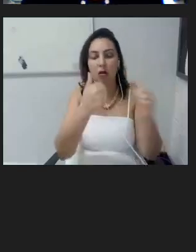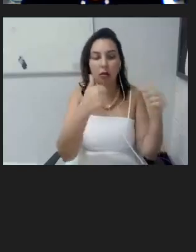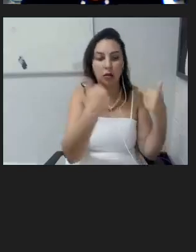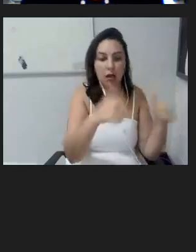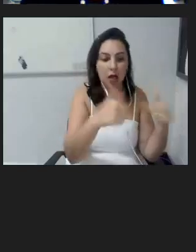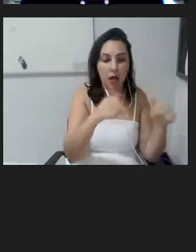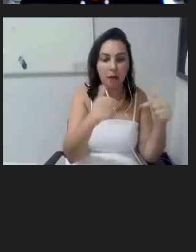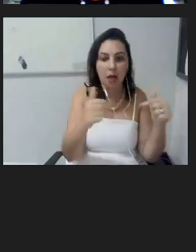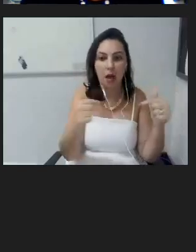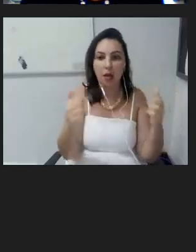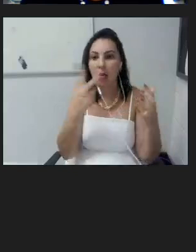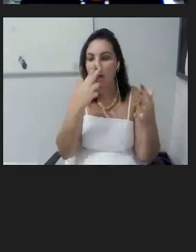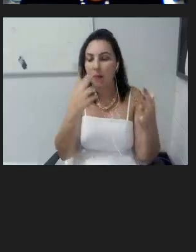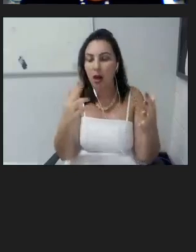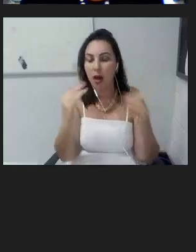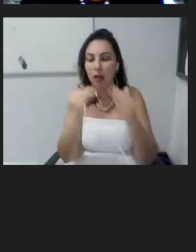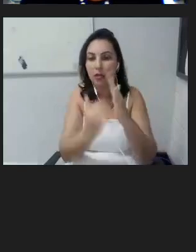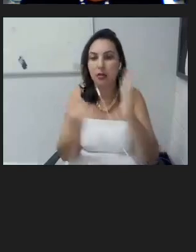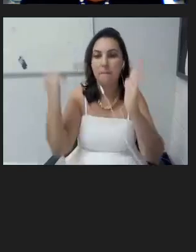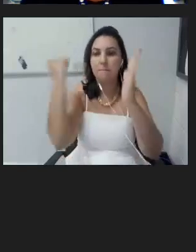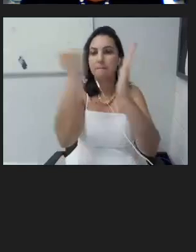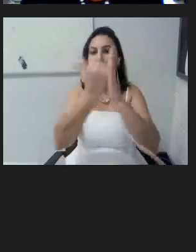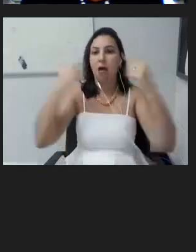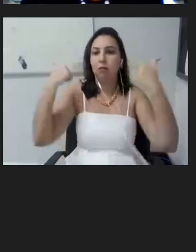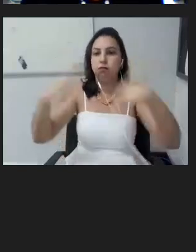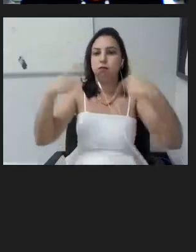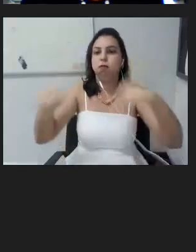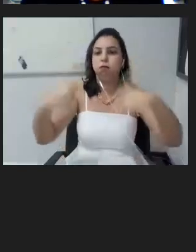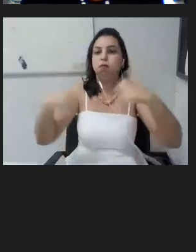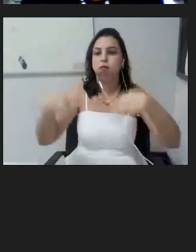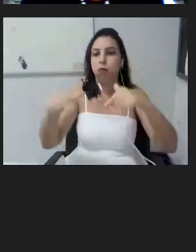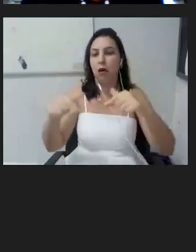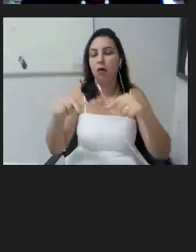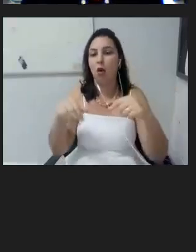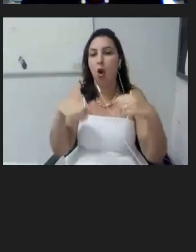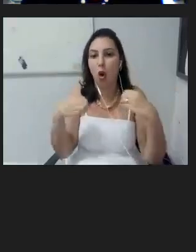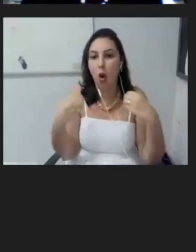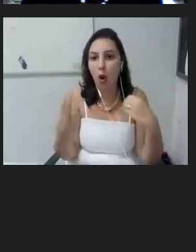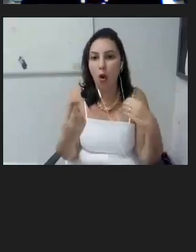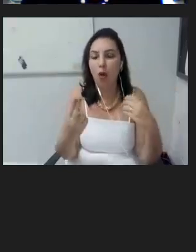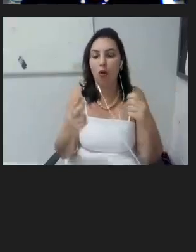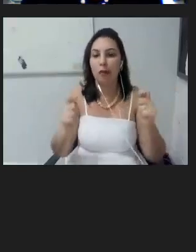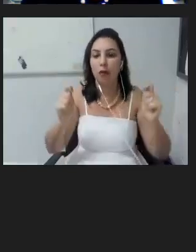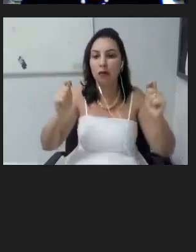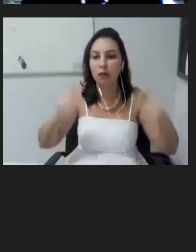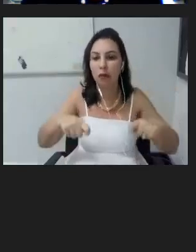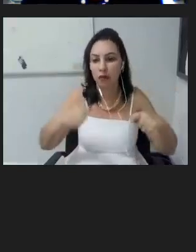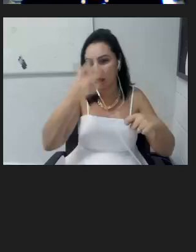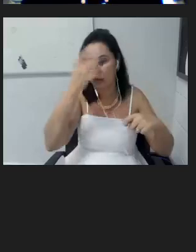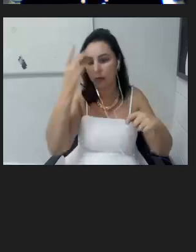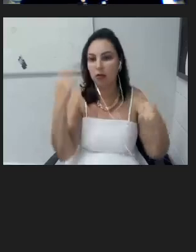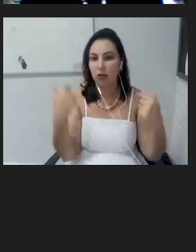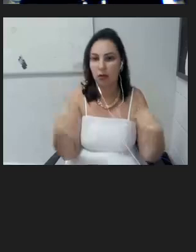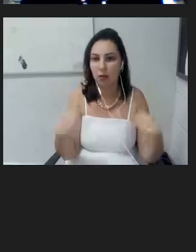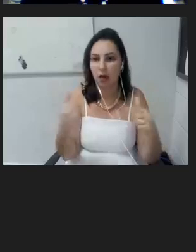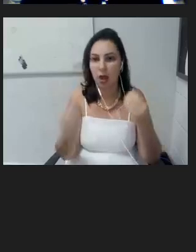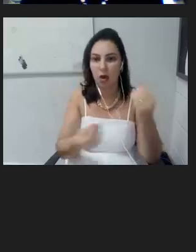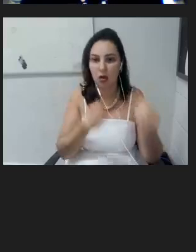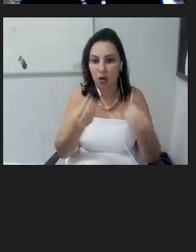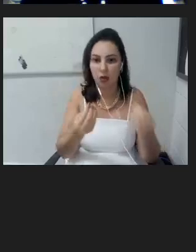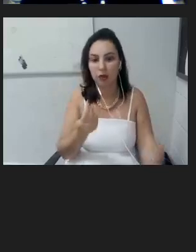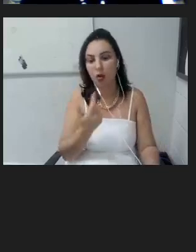em descompasso com aquela função, com a possibilidade do trabalhador. O